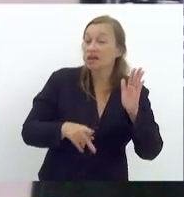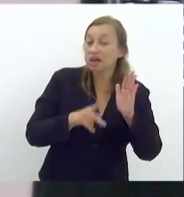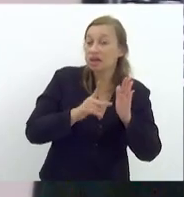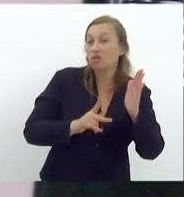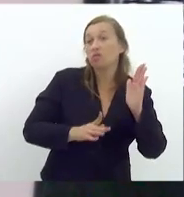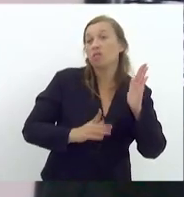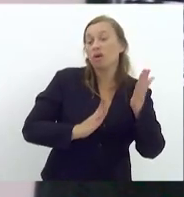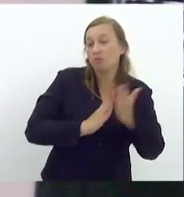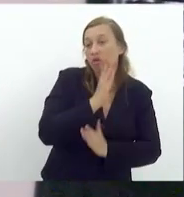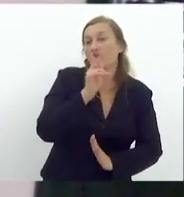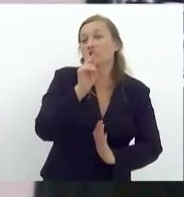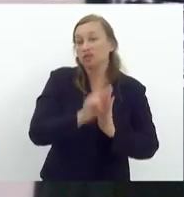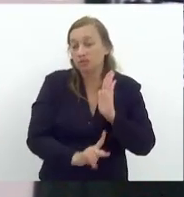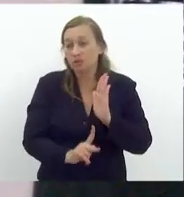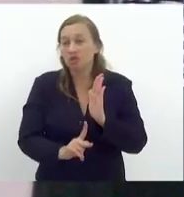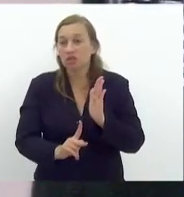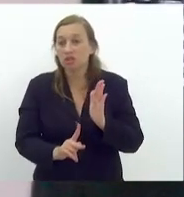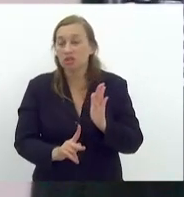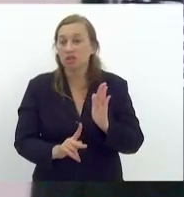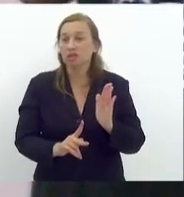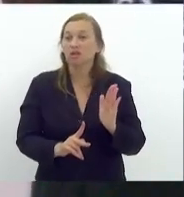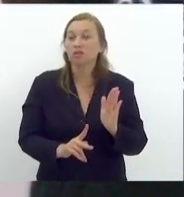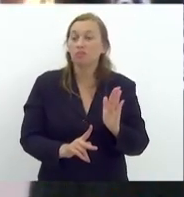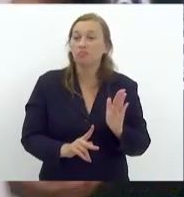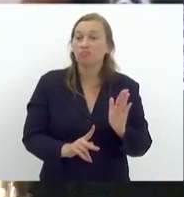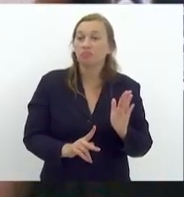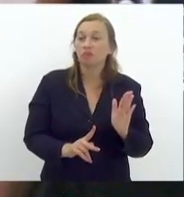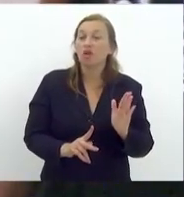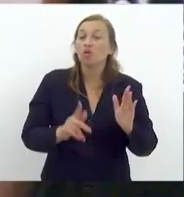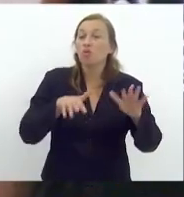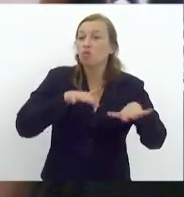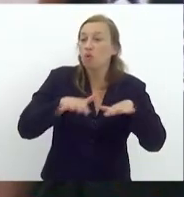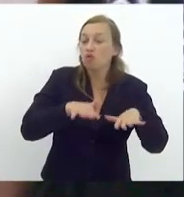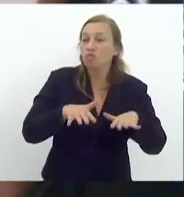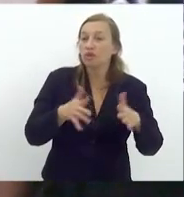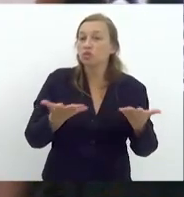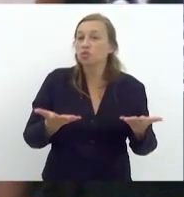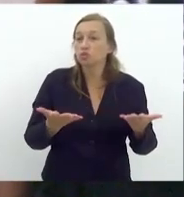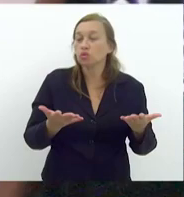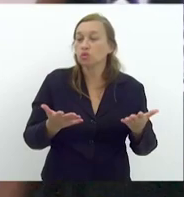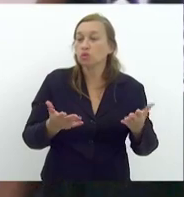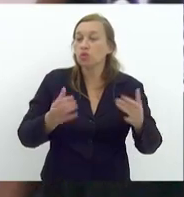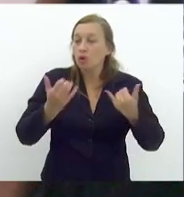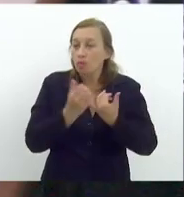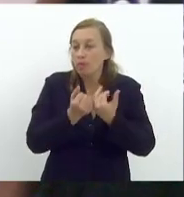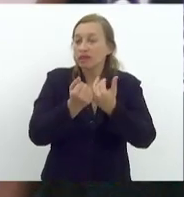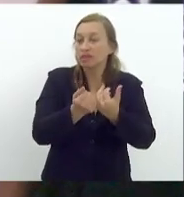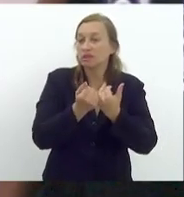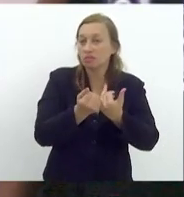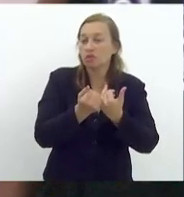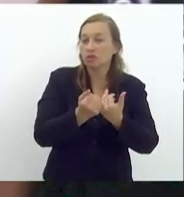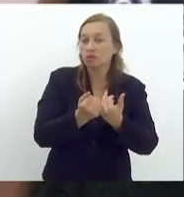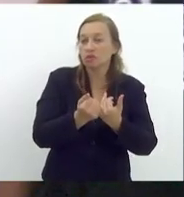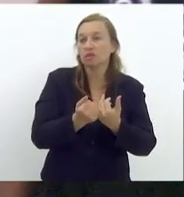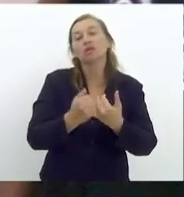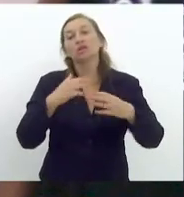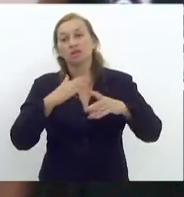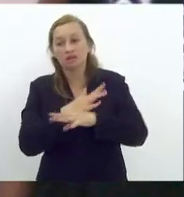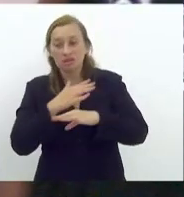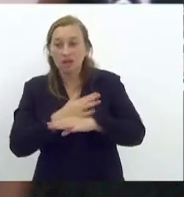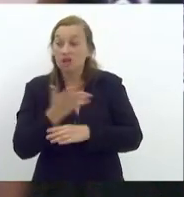aprovado consolidado e tornar esse movimento como um patrimônio imaterial da nossa cidade então